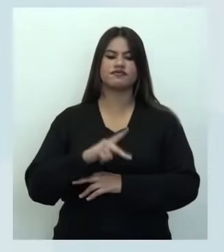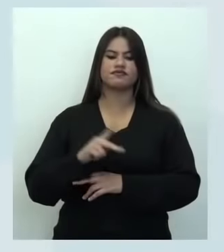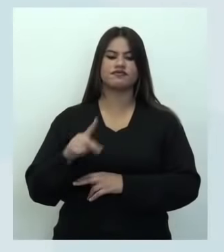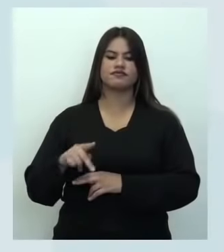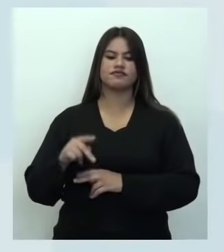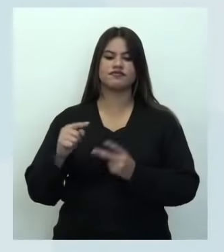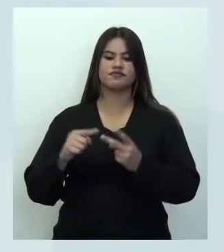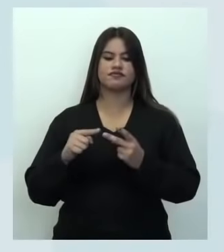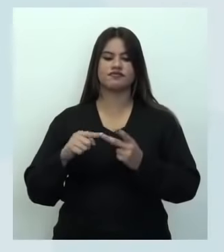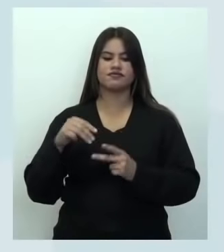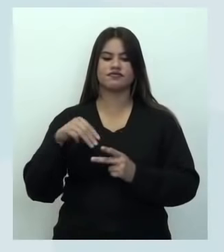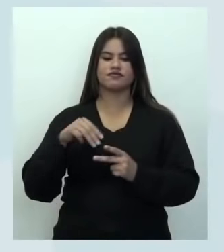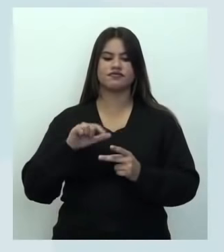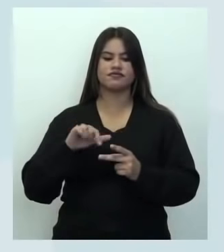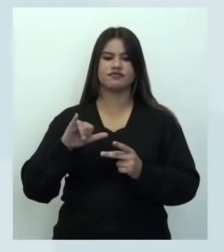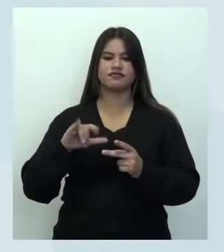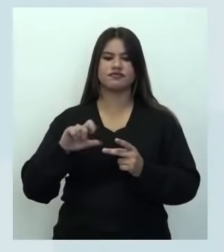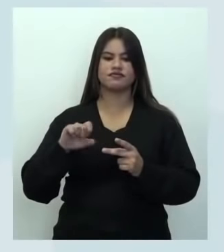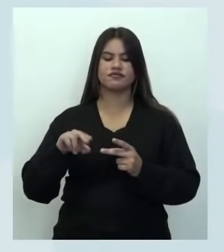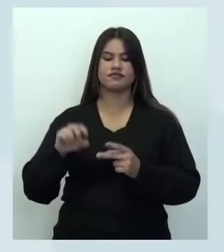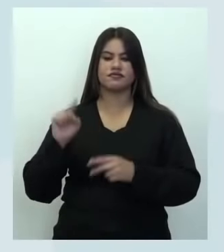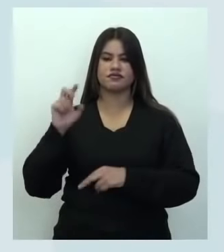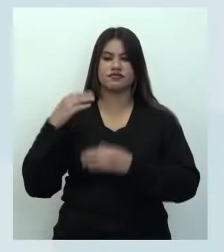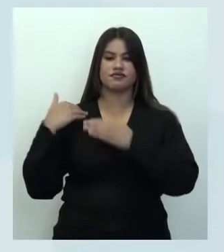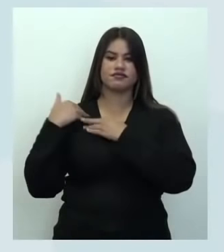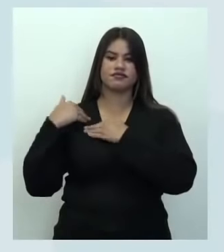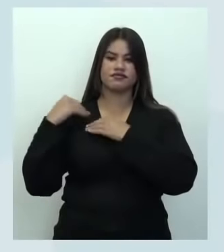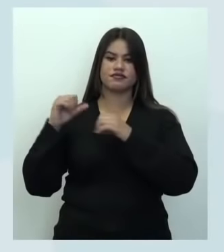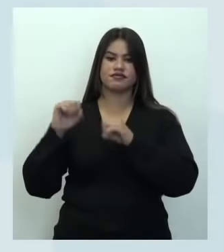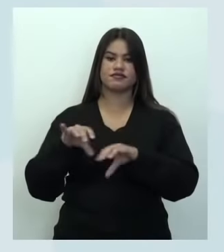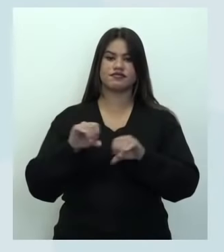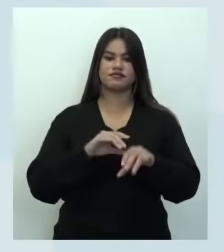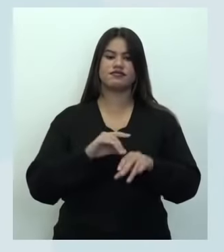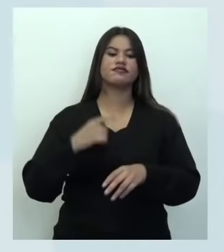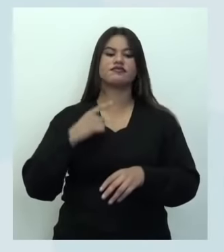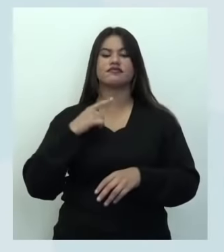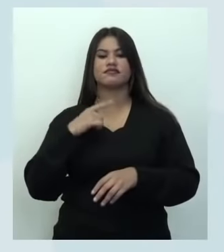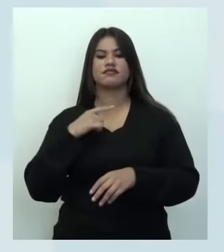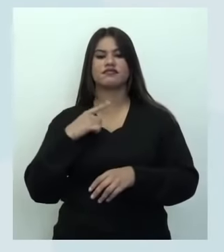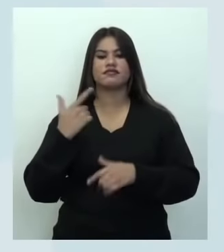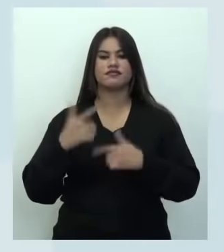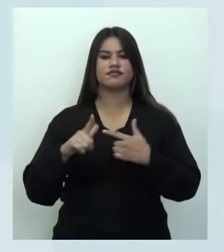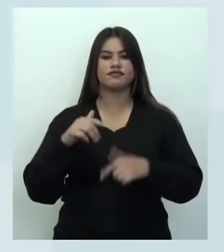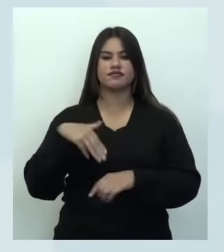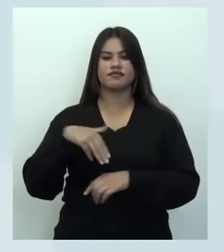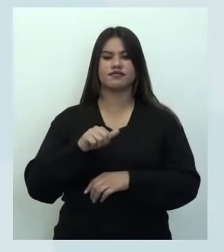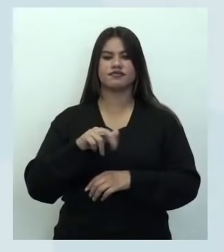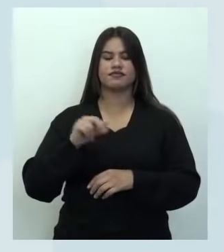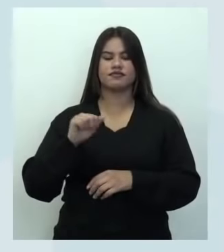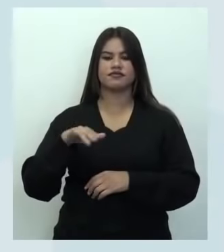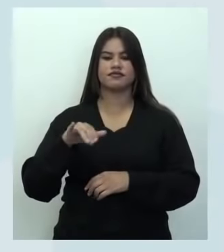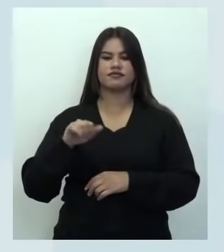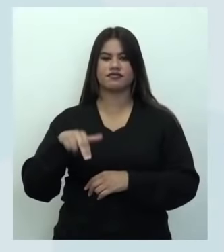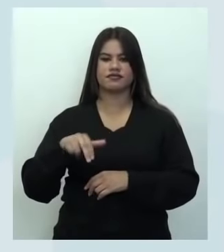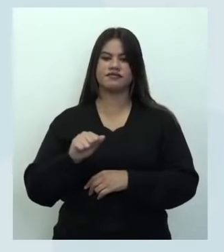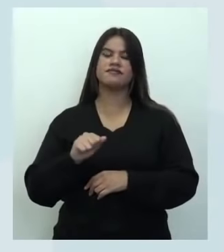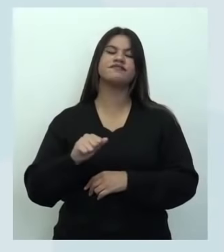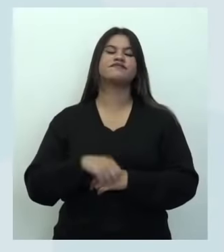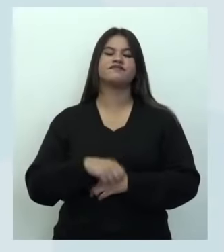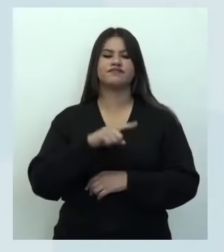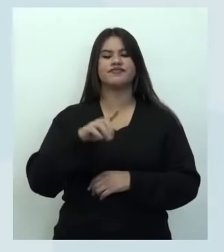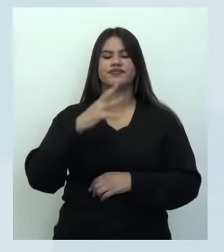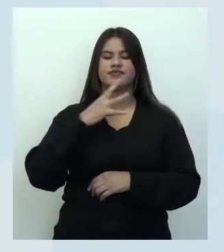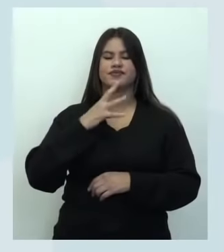estúdio, é a professora regente da aula, né, mas também a gente tem a colaboração da professora Mariana, que vocês já conhecem,